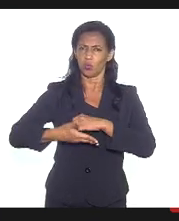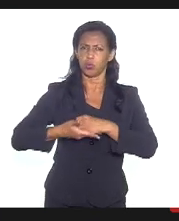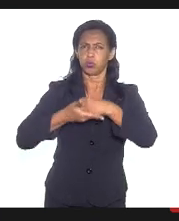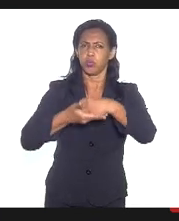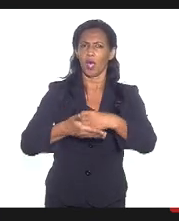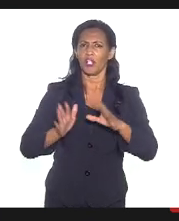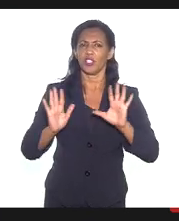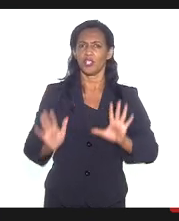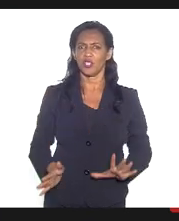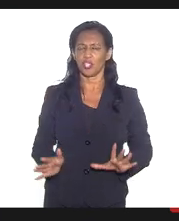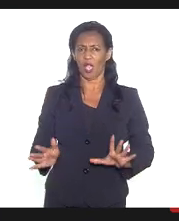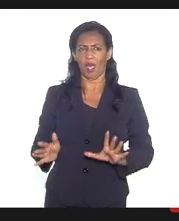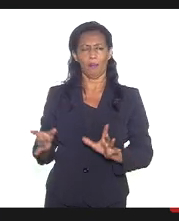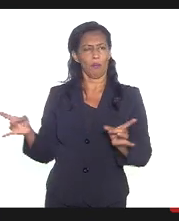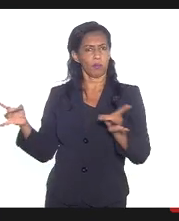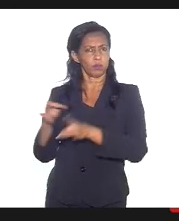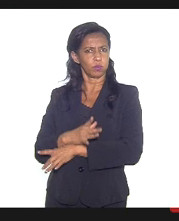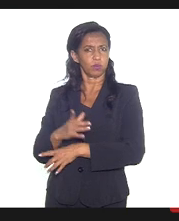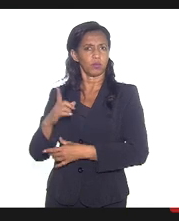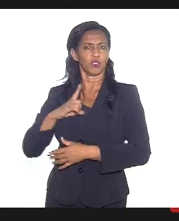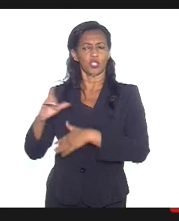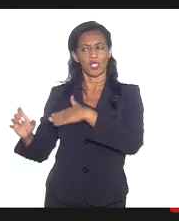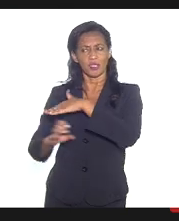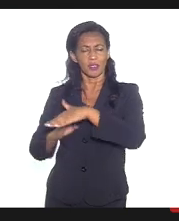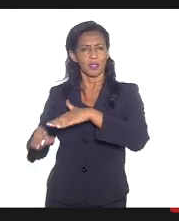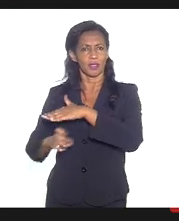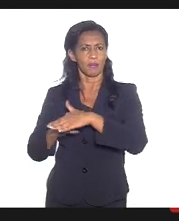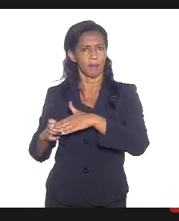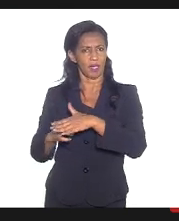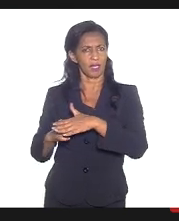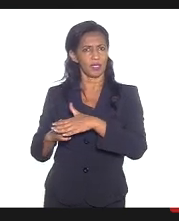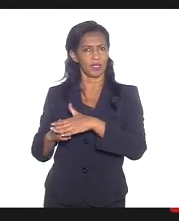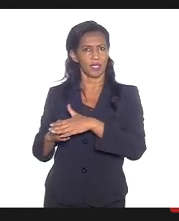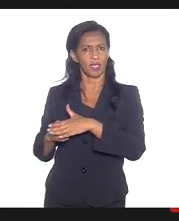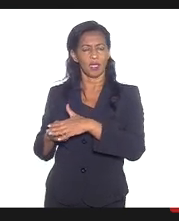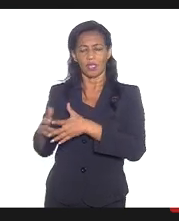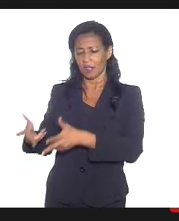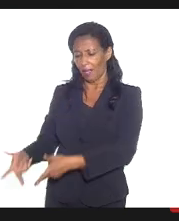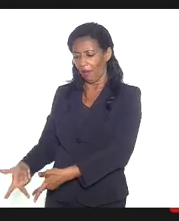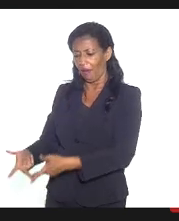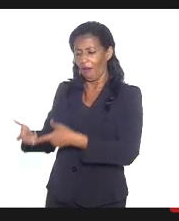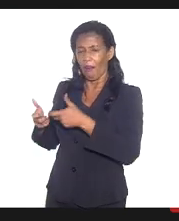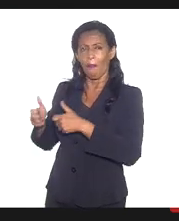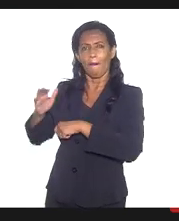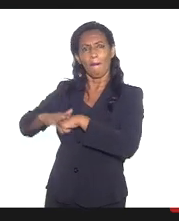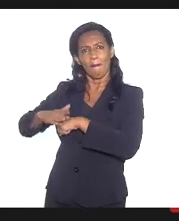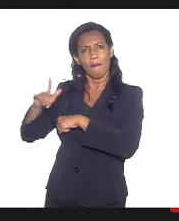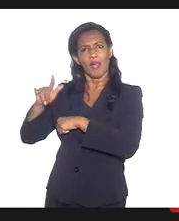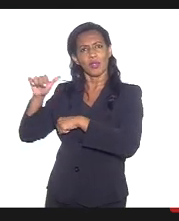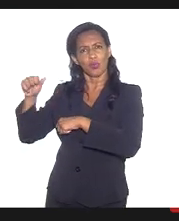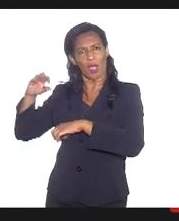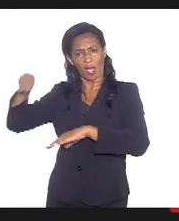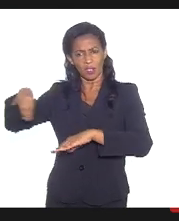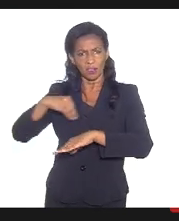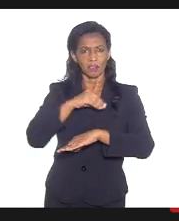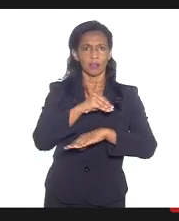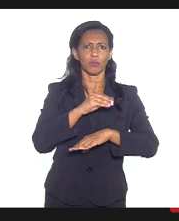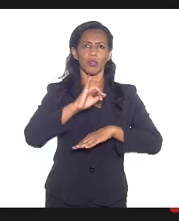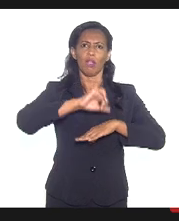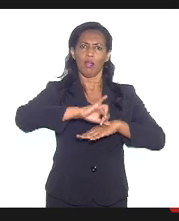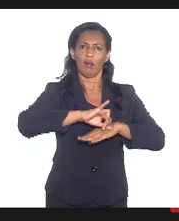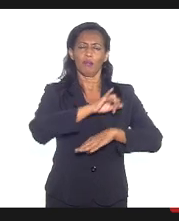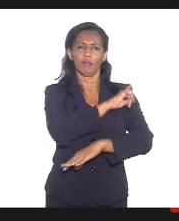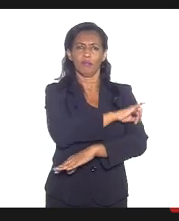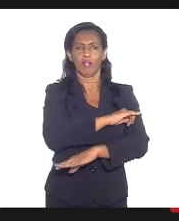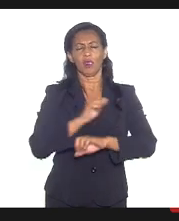vamos dizer assim, odierna, de as empresas estarem arrancando mais o gás e jogando para dentro do Estado Fluminense. E aí, assim,